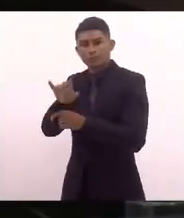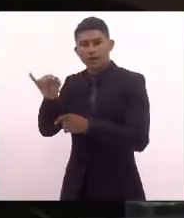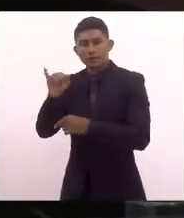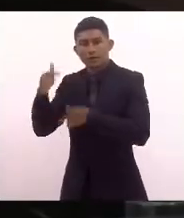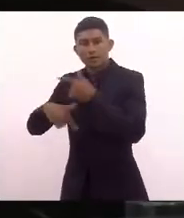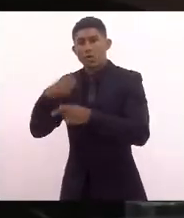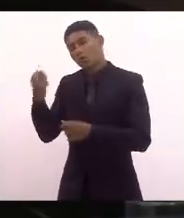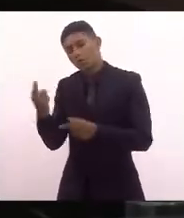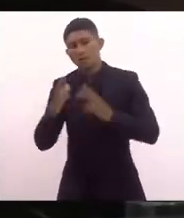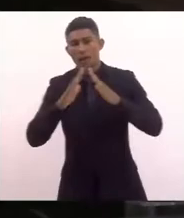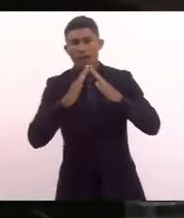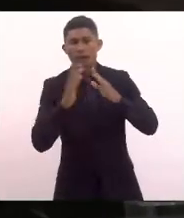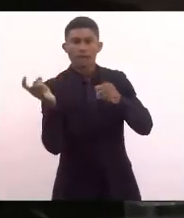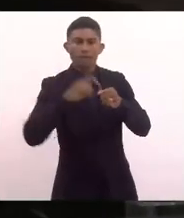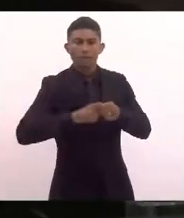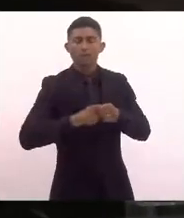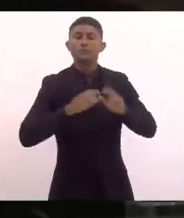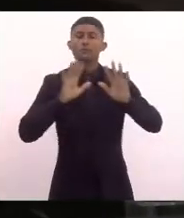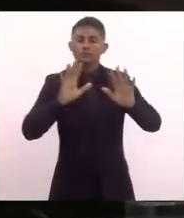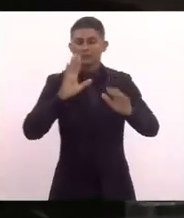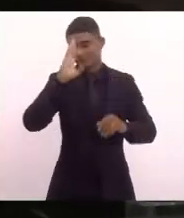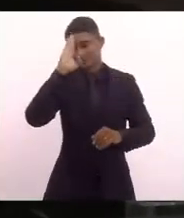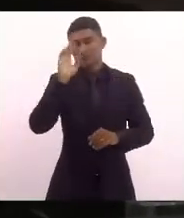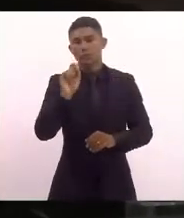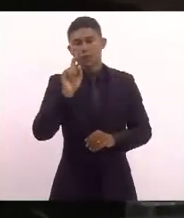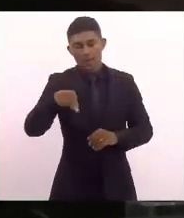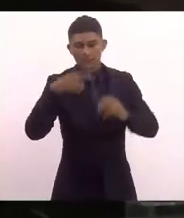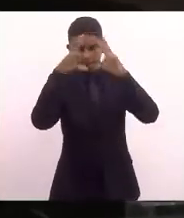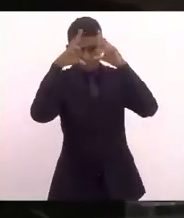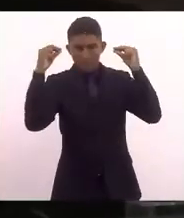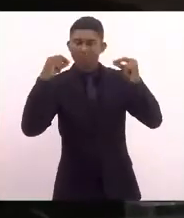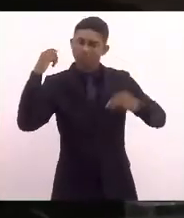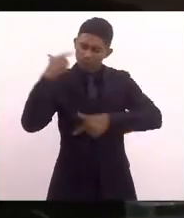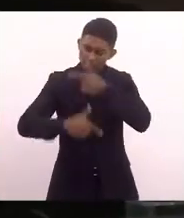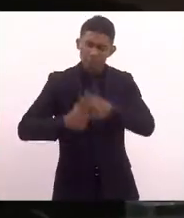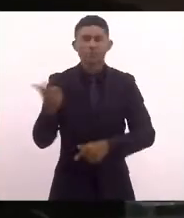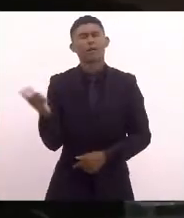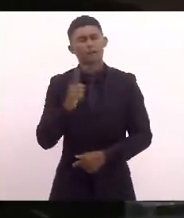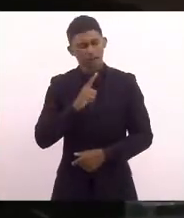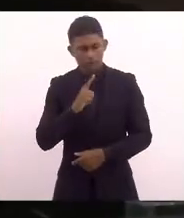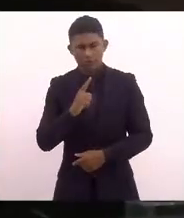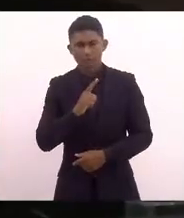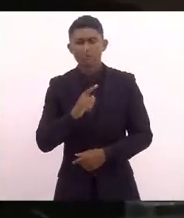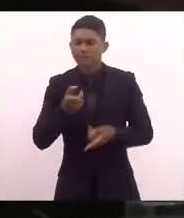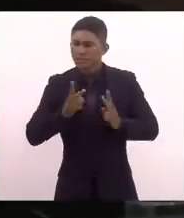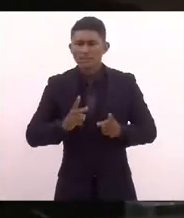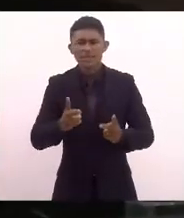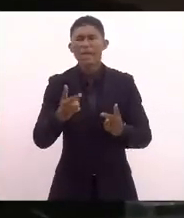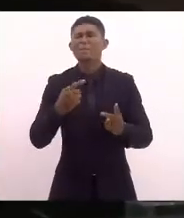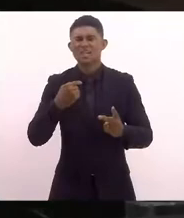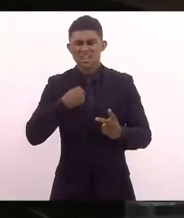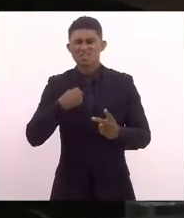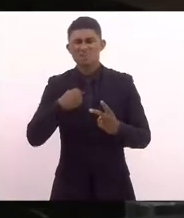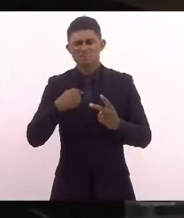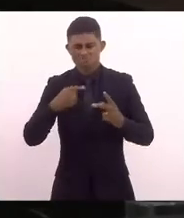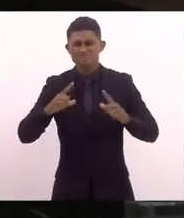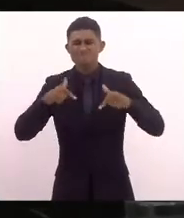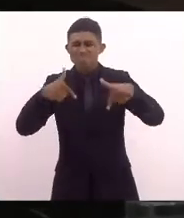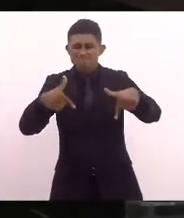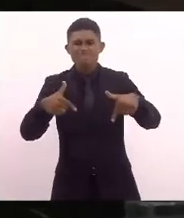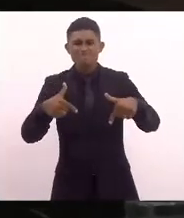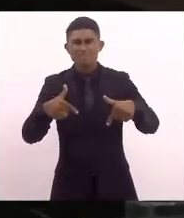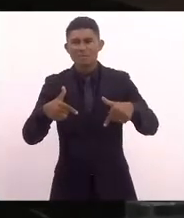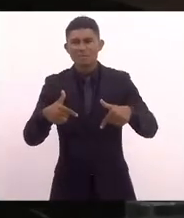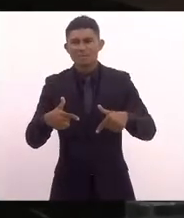ou vai para casa, mas é o auxiliar e técnico enfermagem. Eu vou estar sempre defendendo o auxiliar e técnico enfermagem, independente da